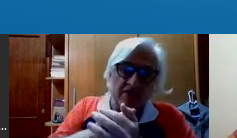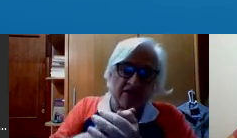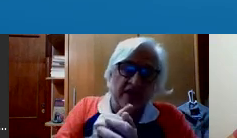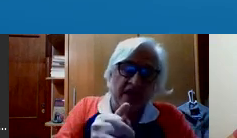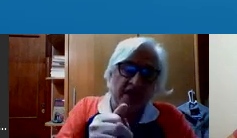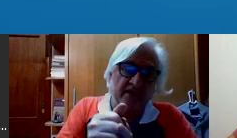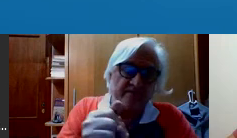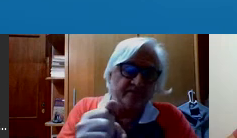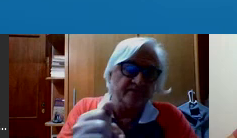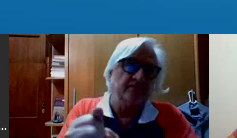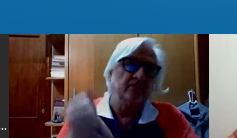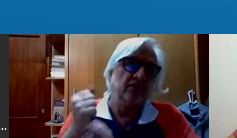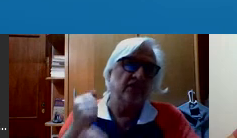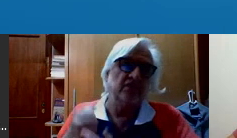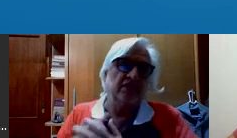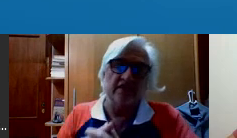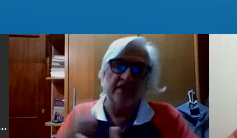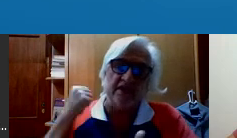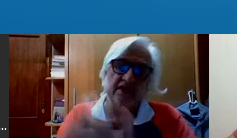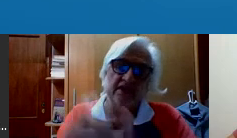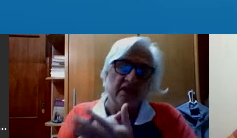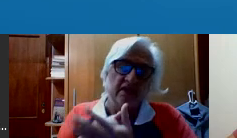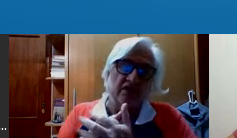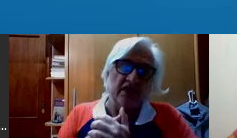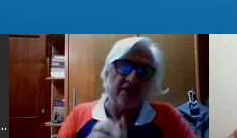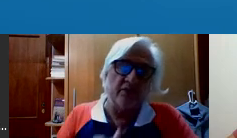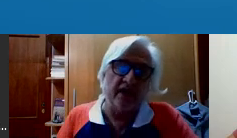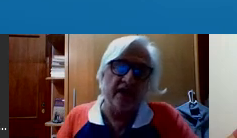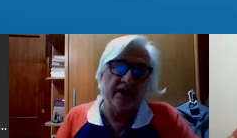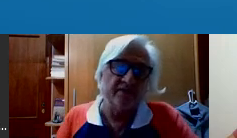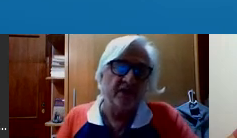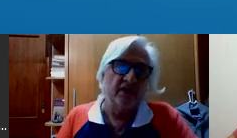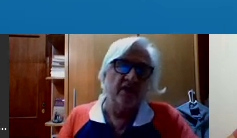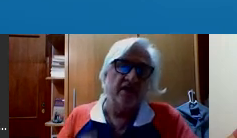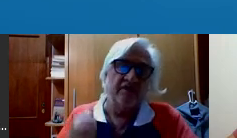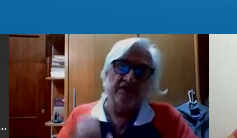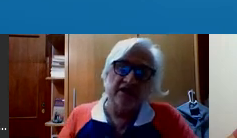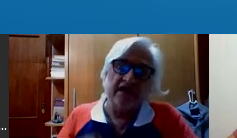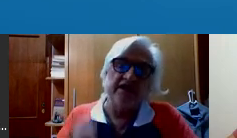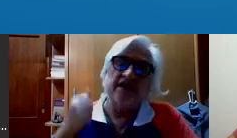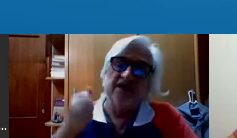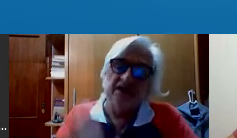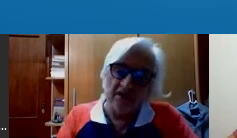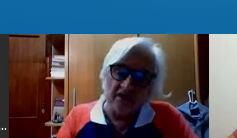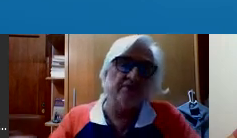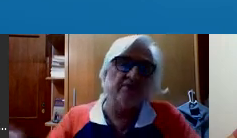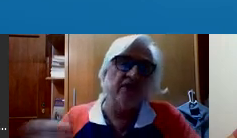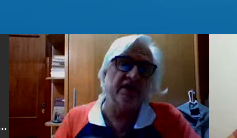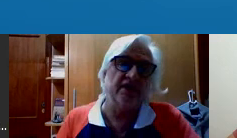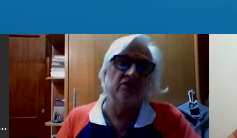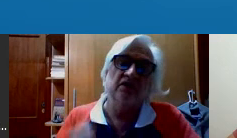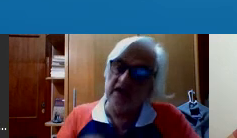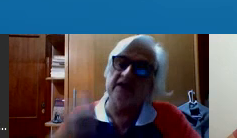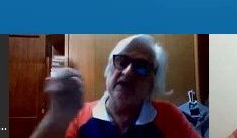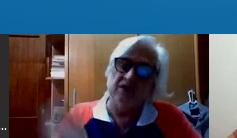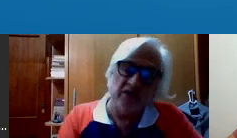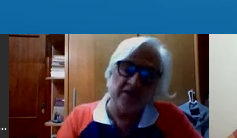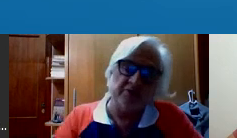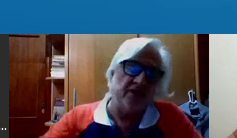energia, mas vou pondo devagar, né? E a tenacidade já é na porrada. A fragilidade é que não aguenta a porrada.